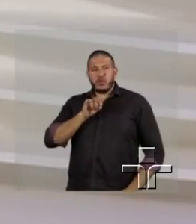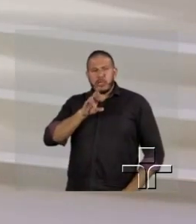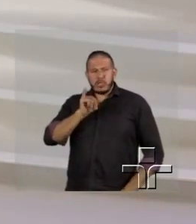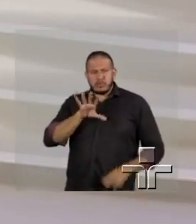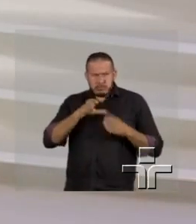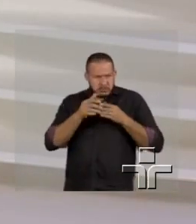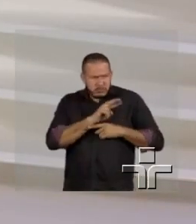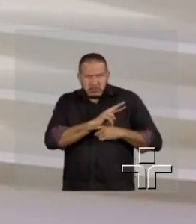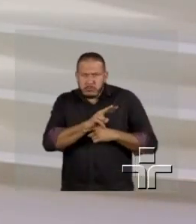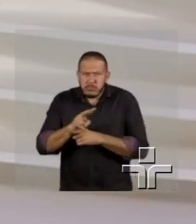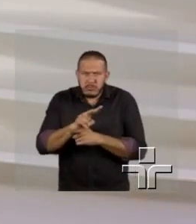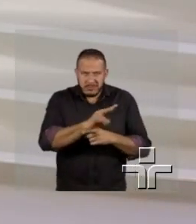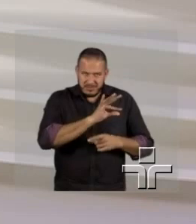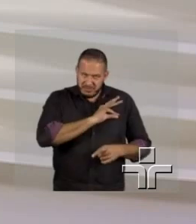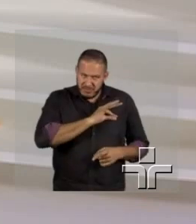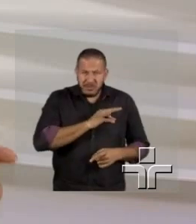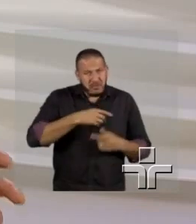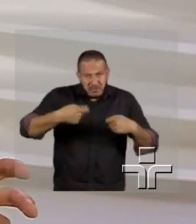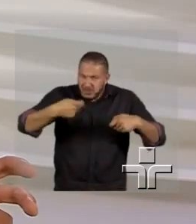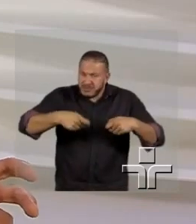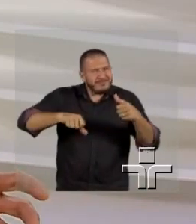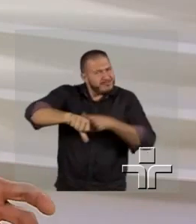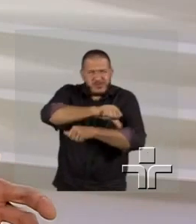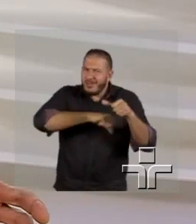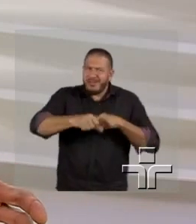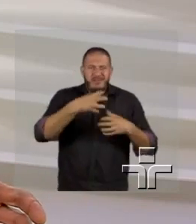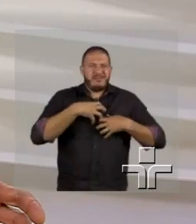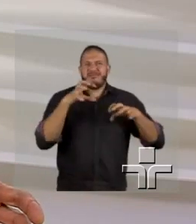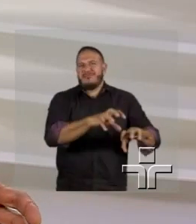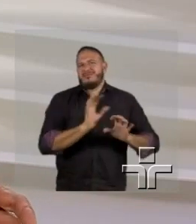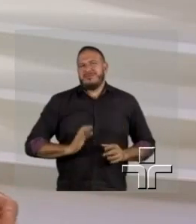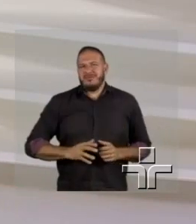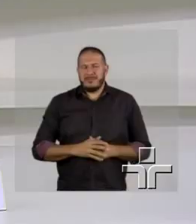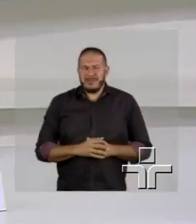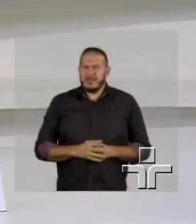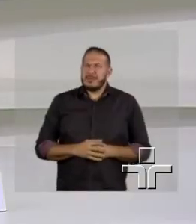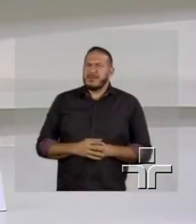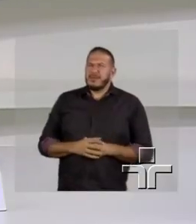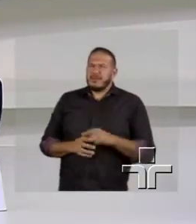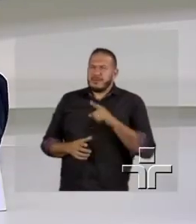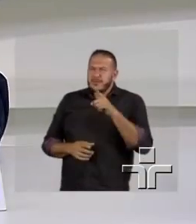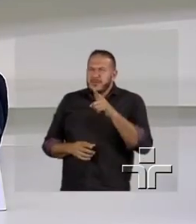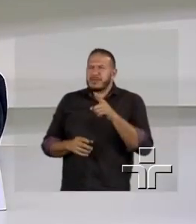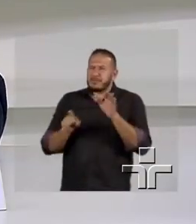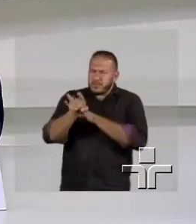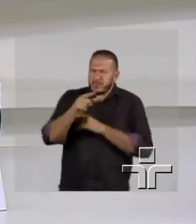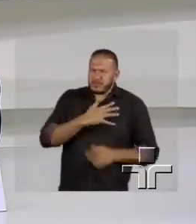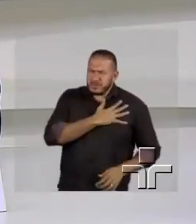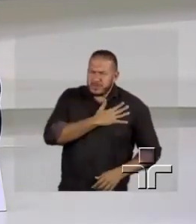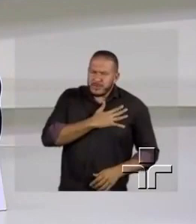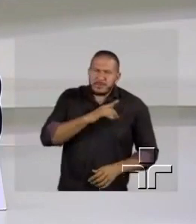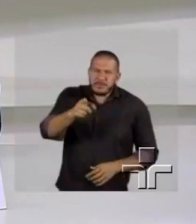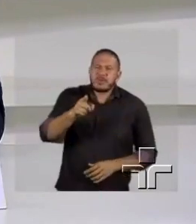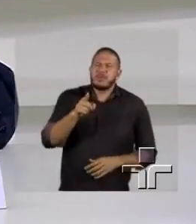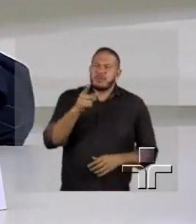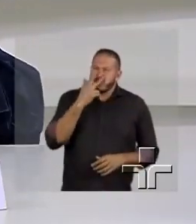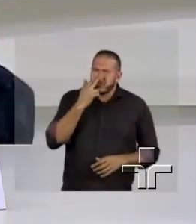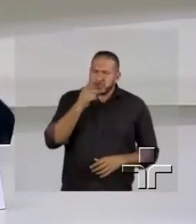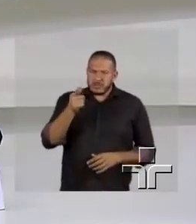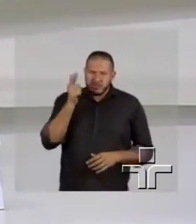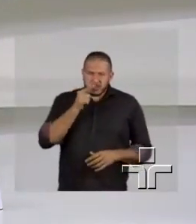irresponsabilidade governamental. Por exemplo, pegando o Rio de Janeiro como emblemático, a arquitetura